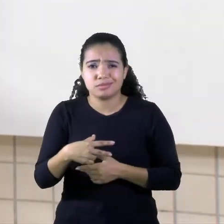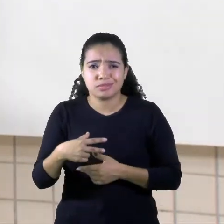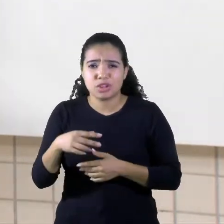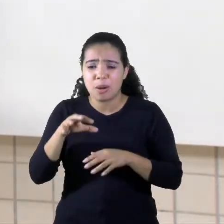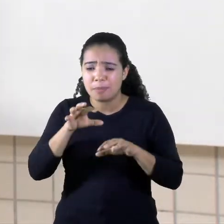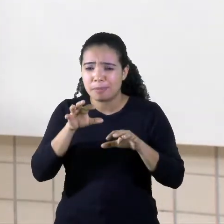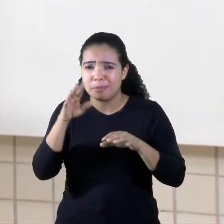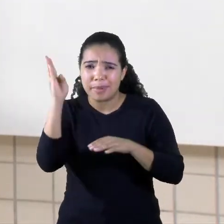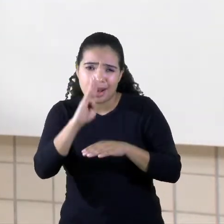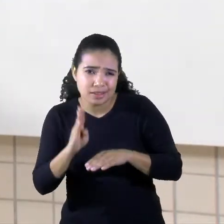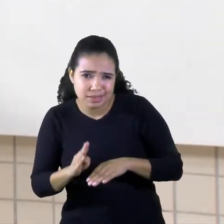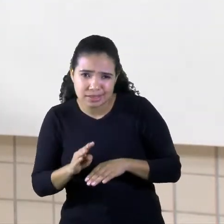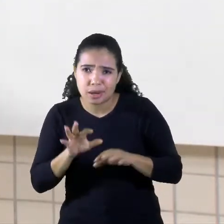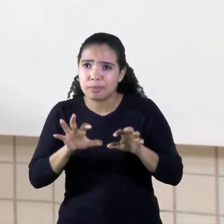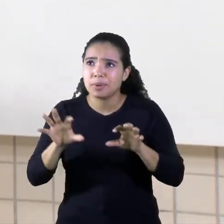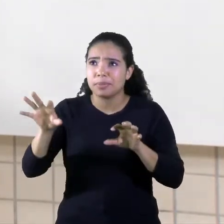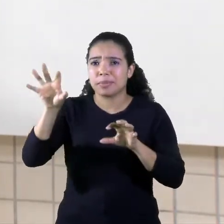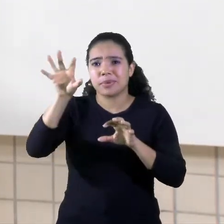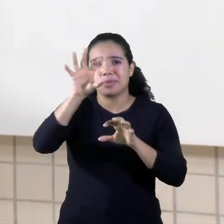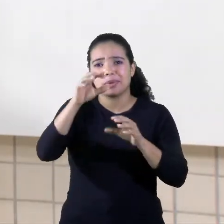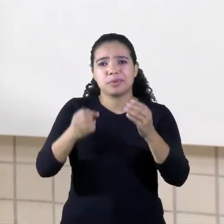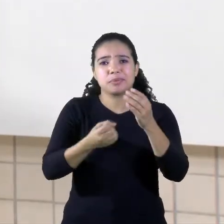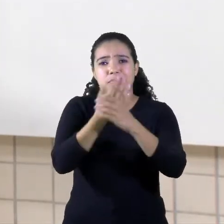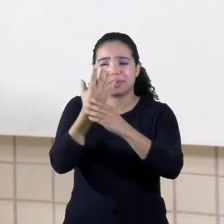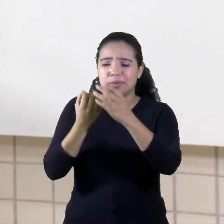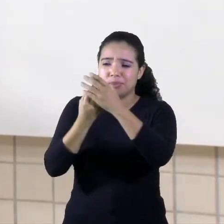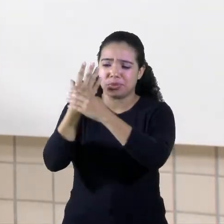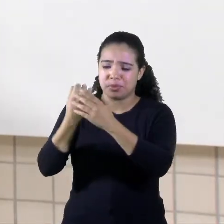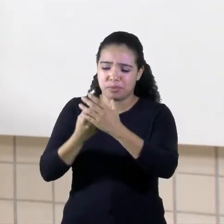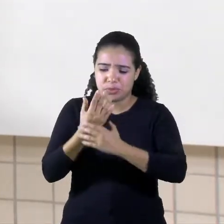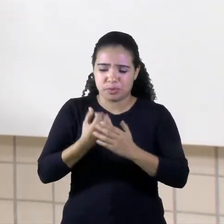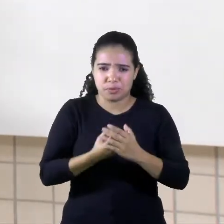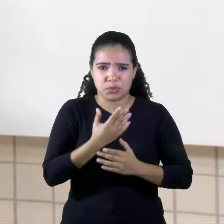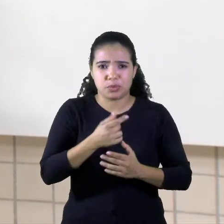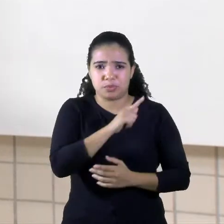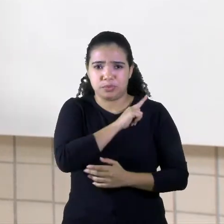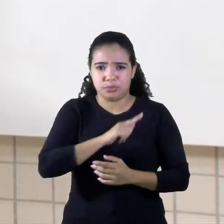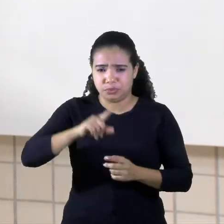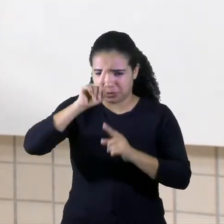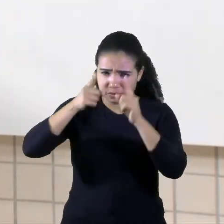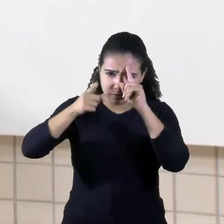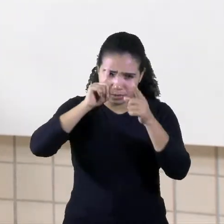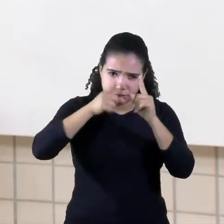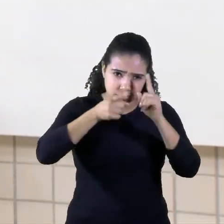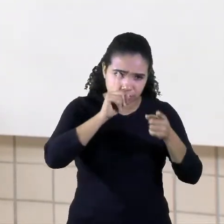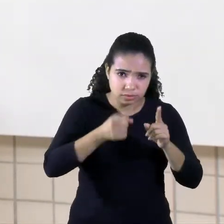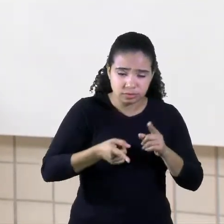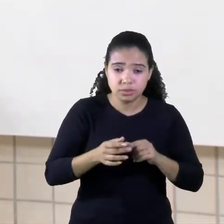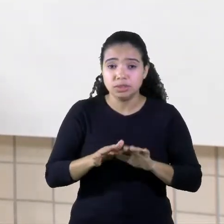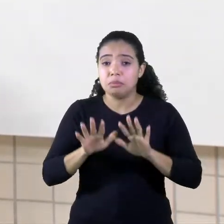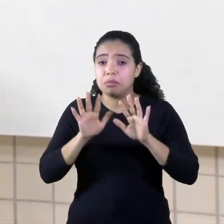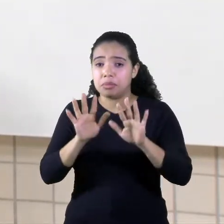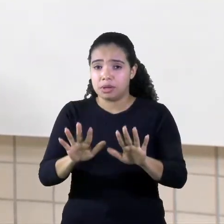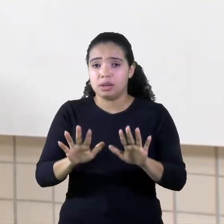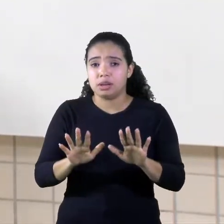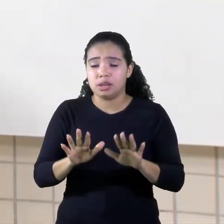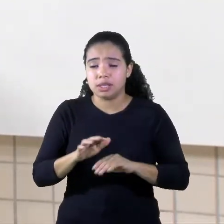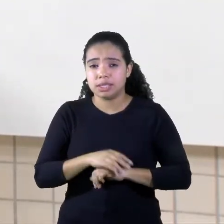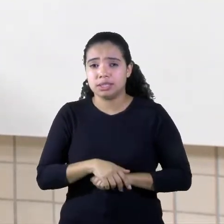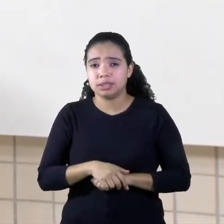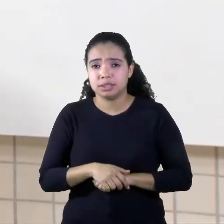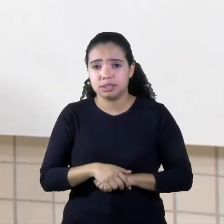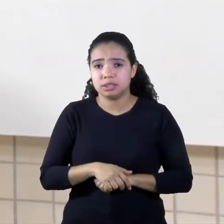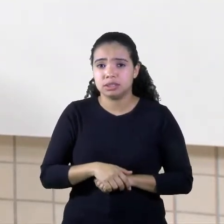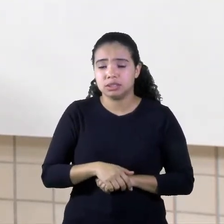continente, no Brasil. Assim, pelo mundo começaram a surgir governos totalitários. Porém, não